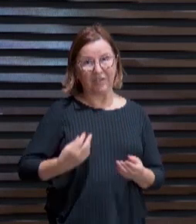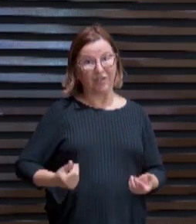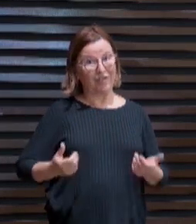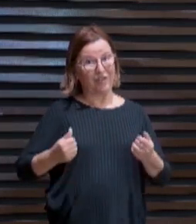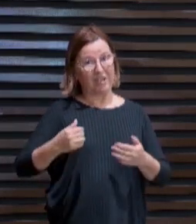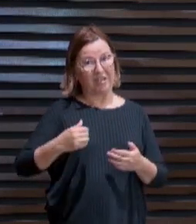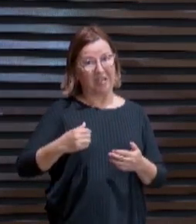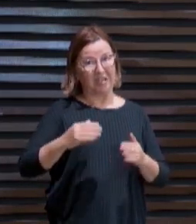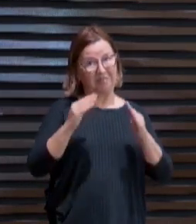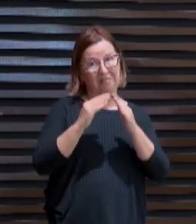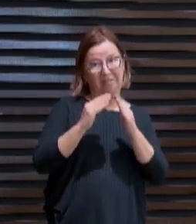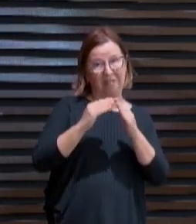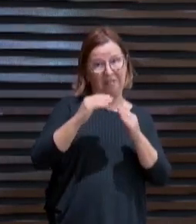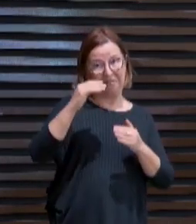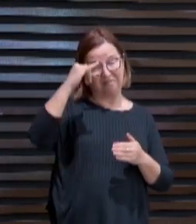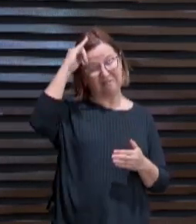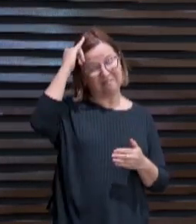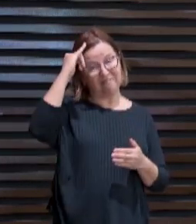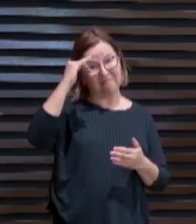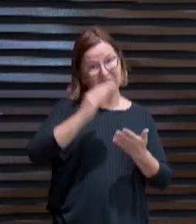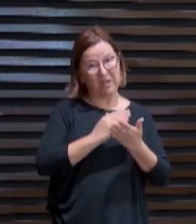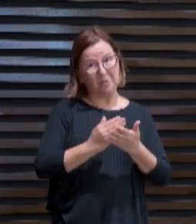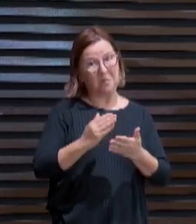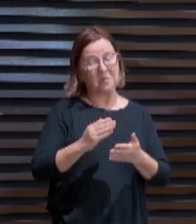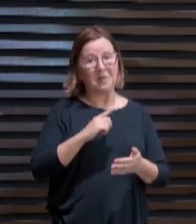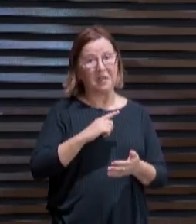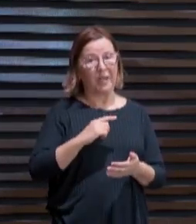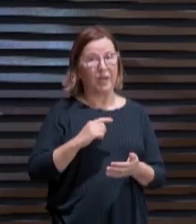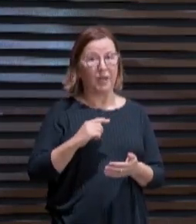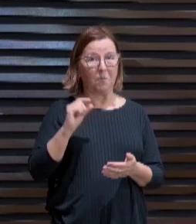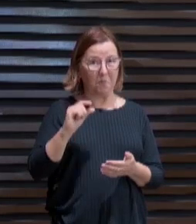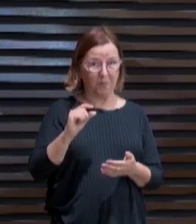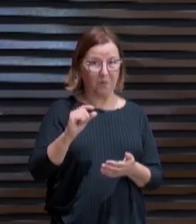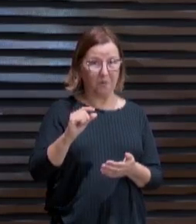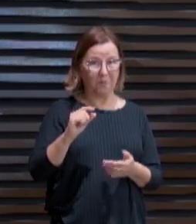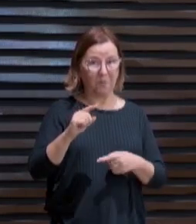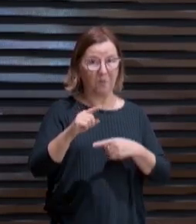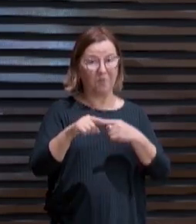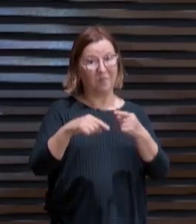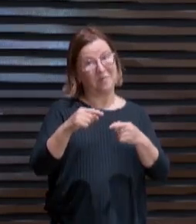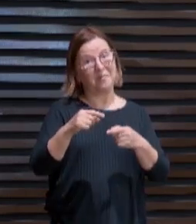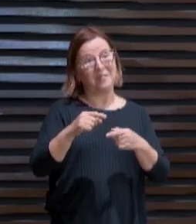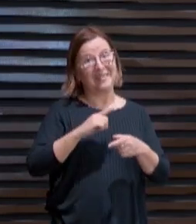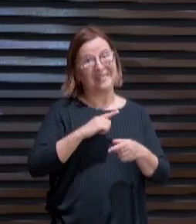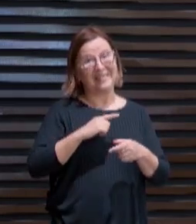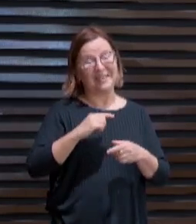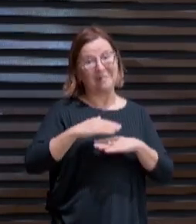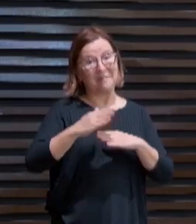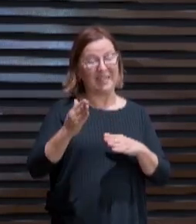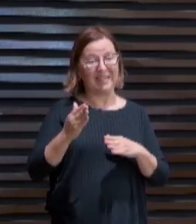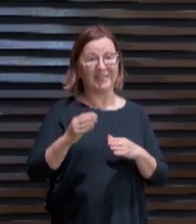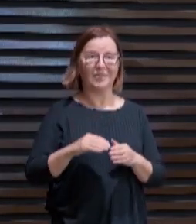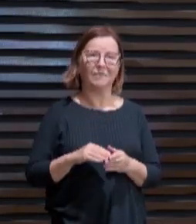Alguns têm mais, outros têm menos, tem uns que não têm quase nada, mas ninguém pode dizer que não tem nada, né?